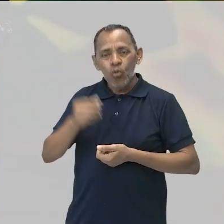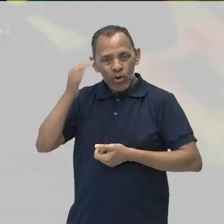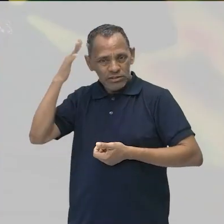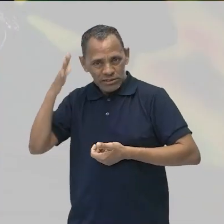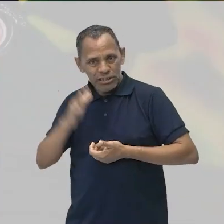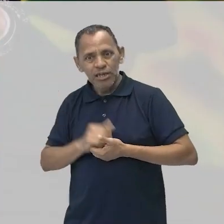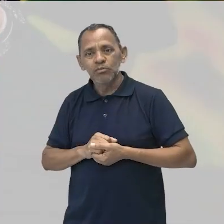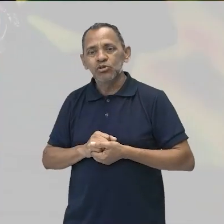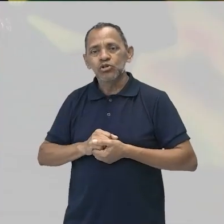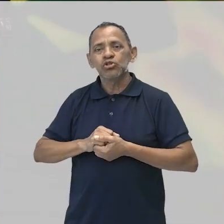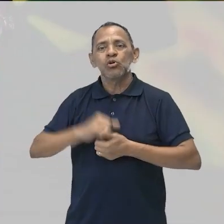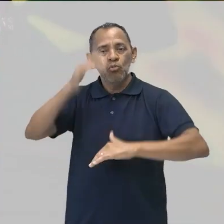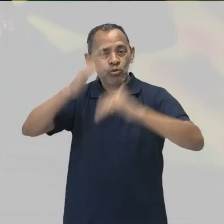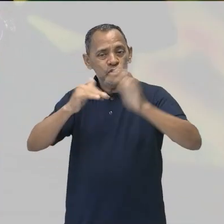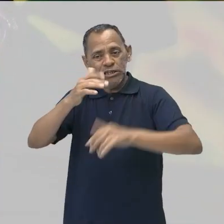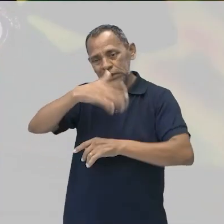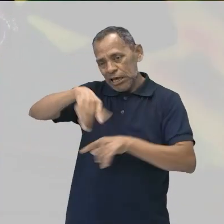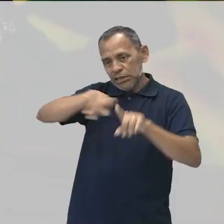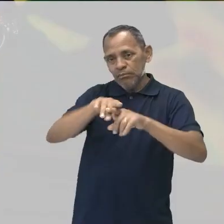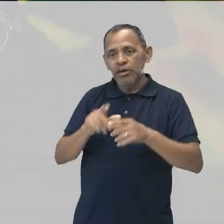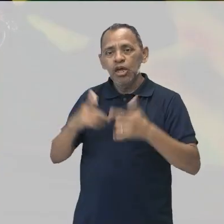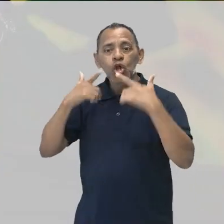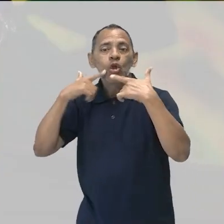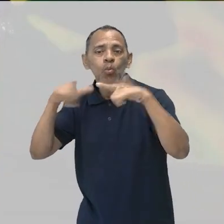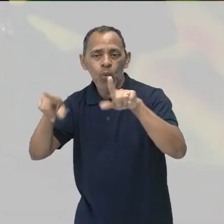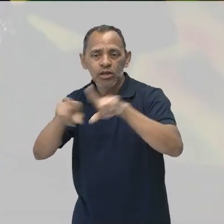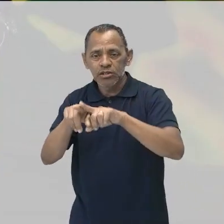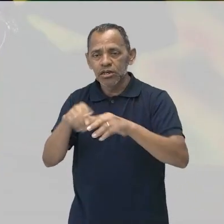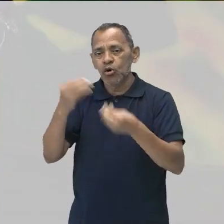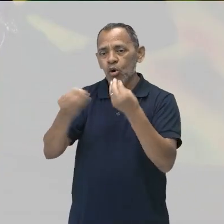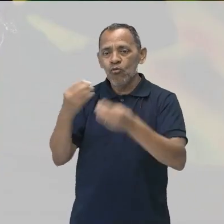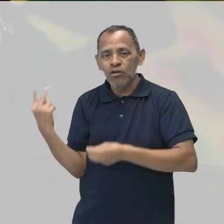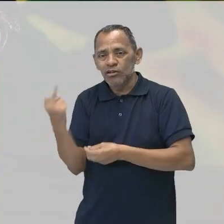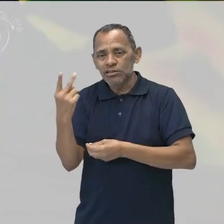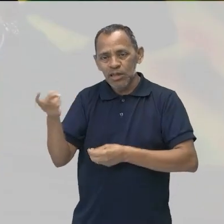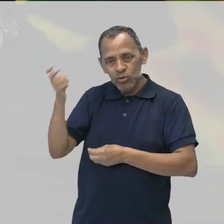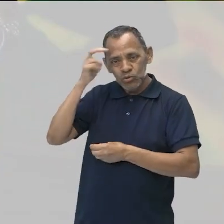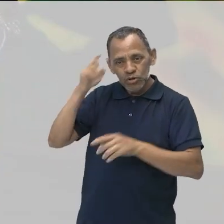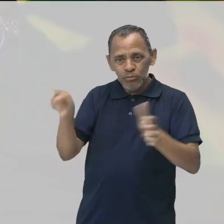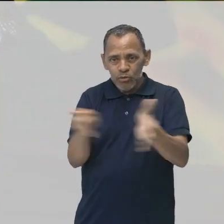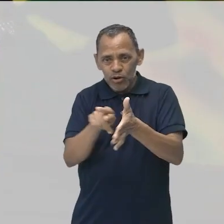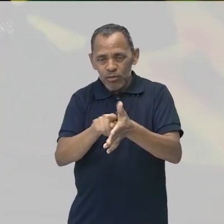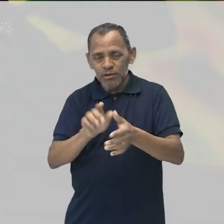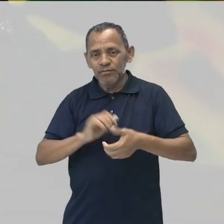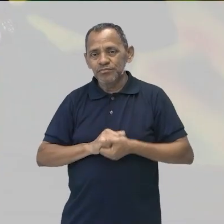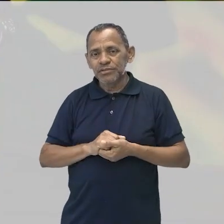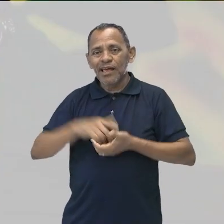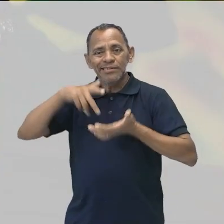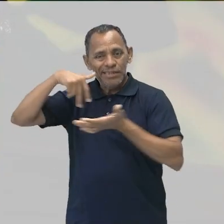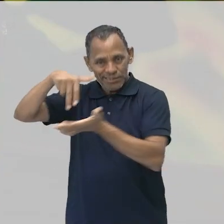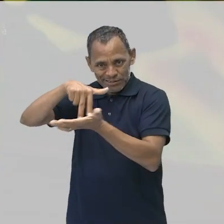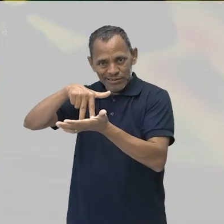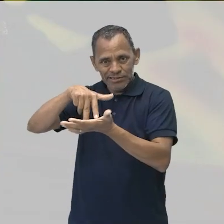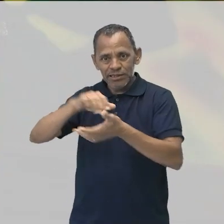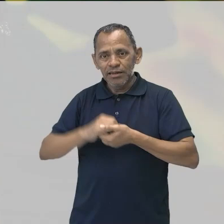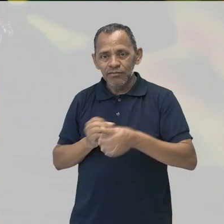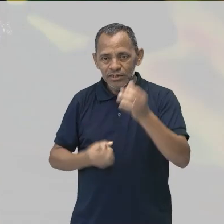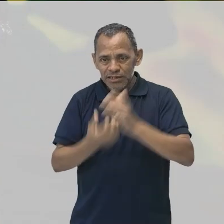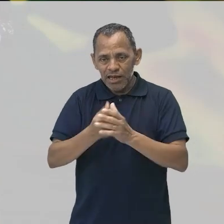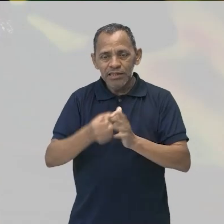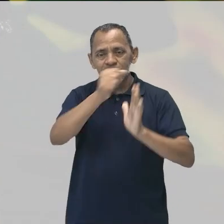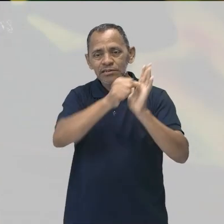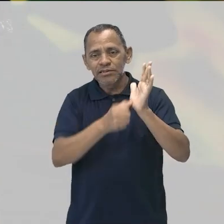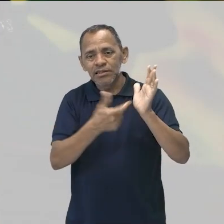que trouxeram essa linguagem com o intuito de valorizar a nossa cultura. A dança contemporânea ela surge no século XX,